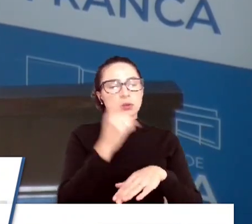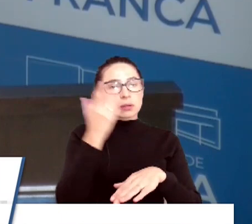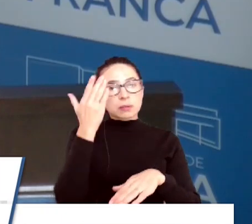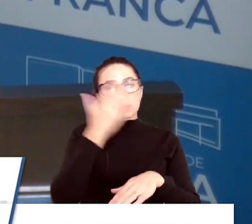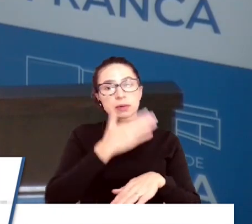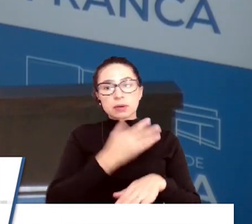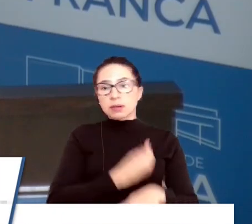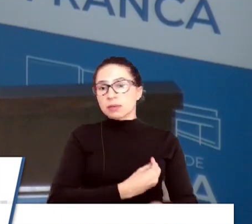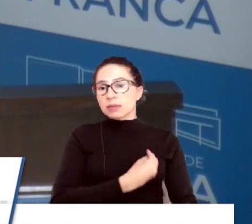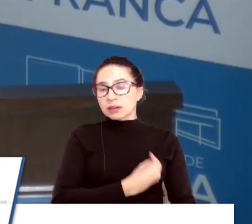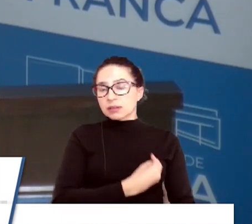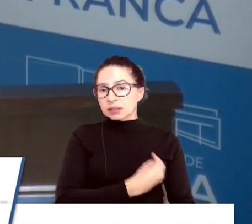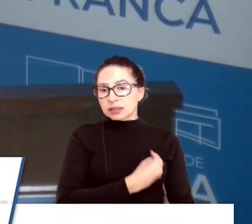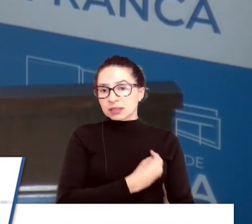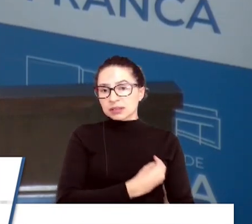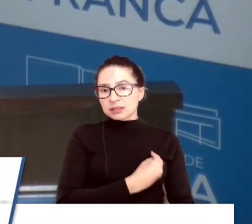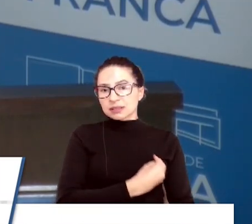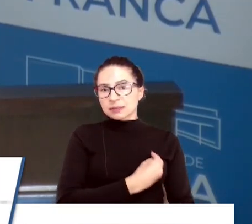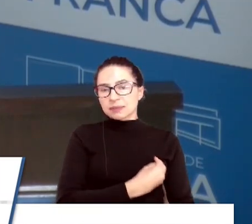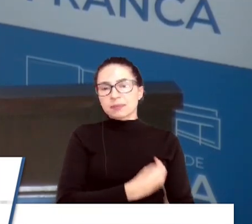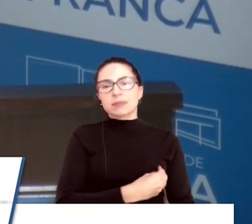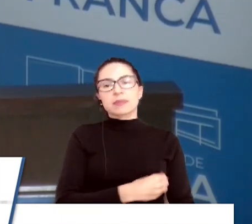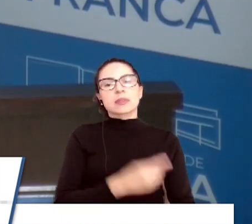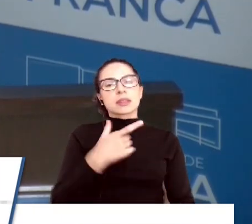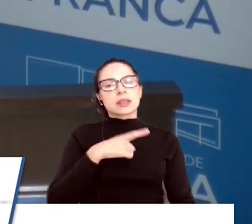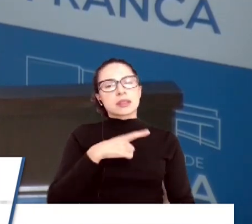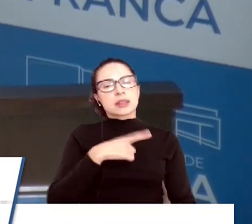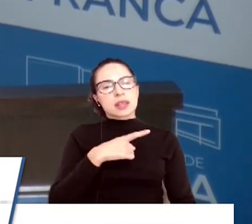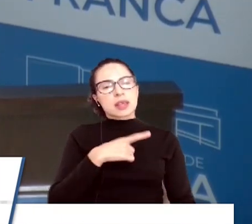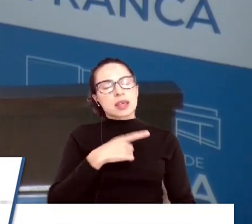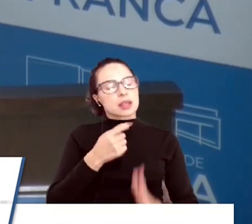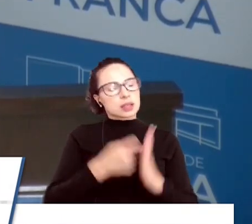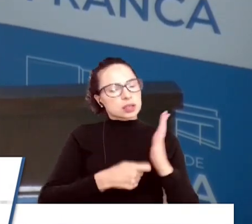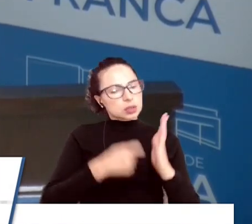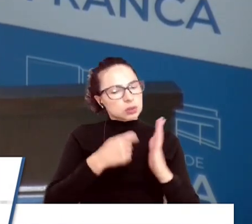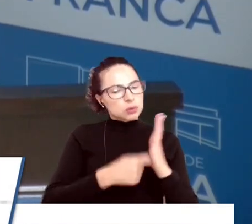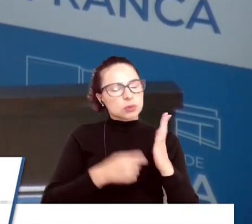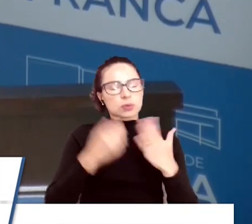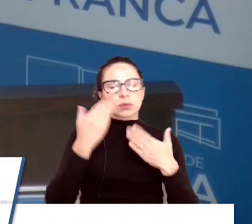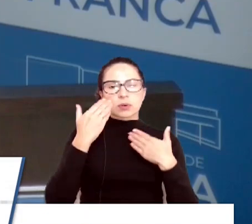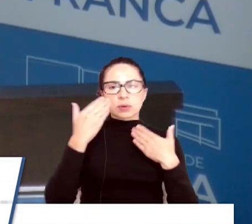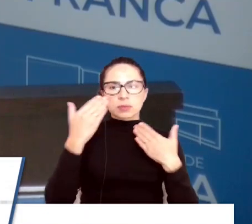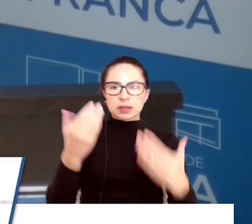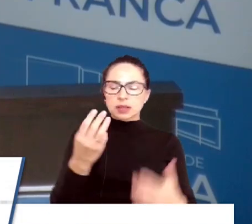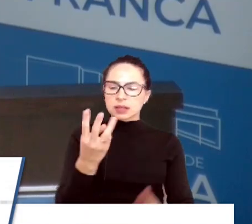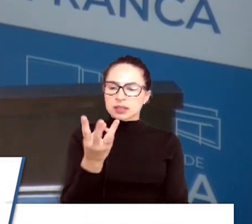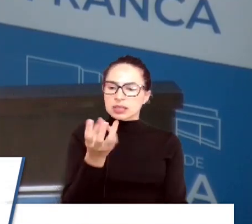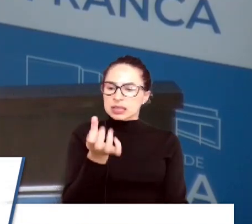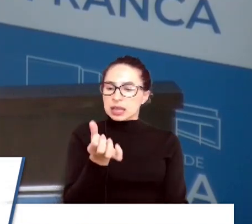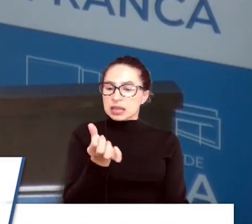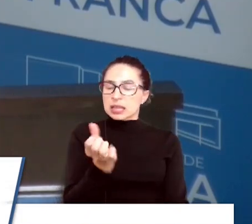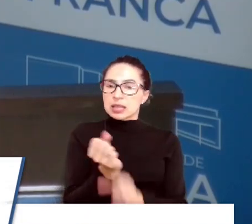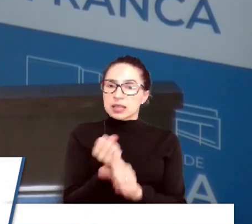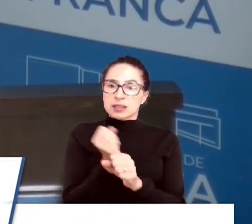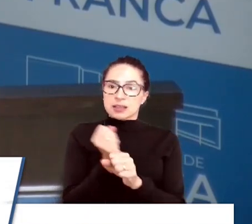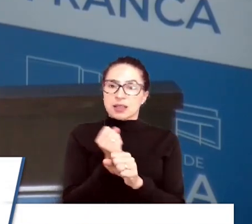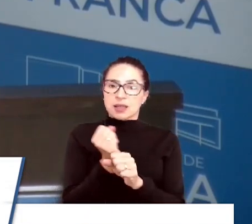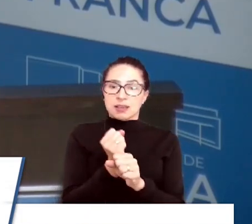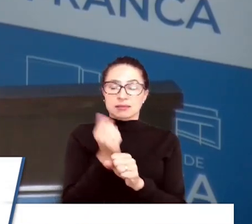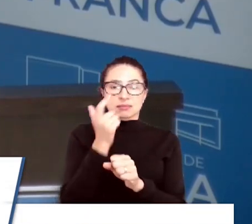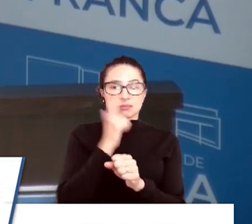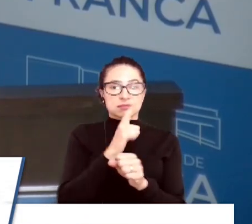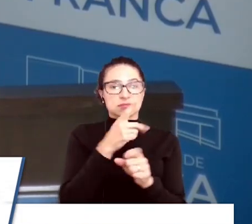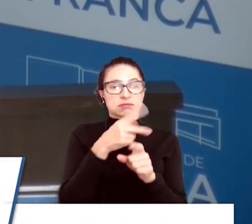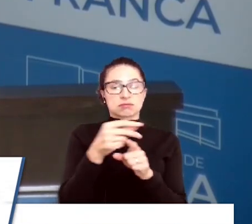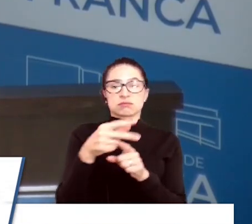vida. Tenho lutado, obrigado Senhor, pelos 36 anos de vitória que tu tens